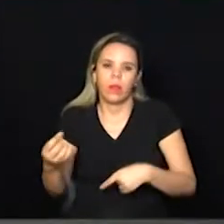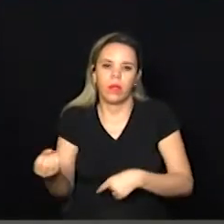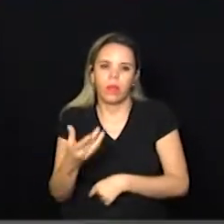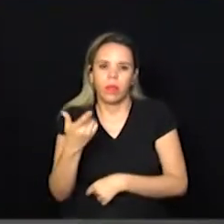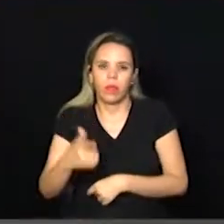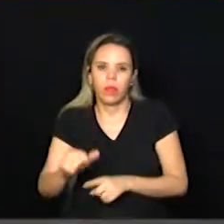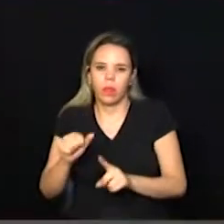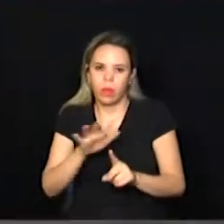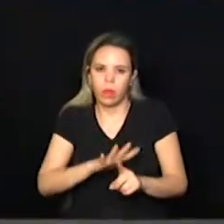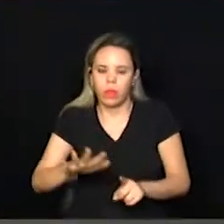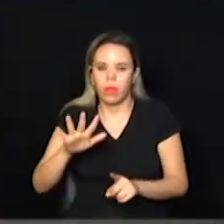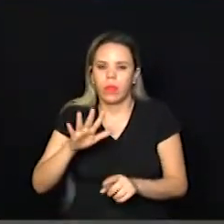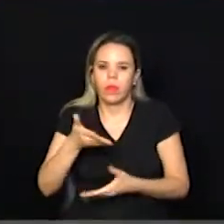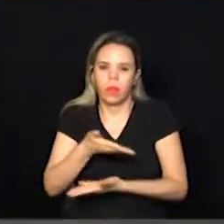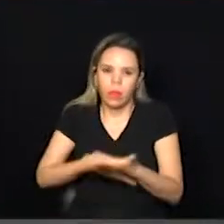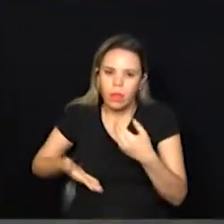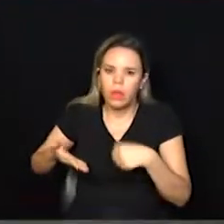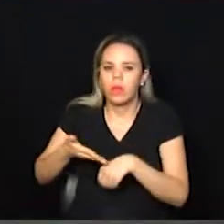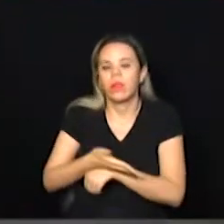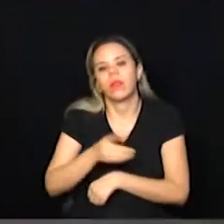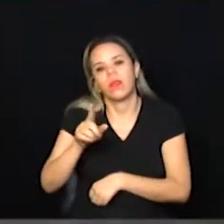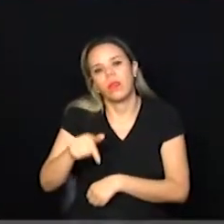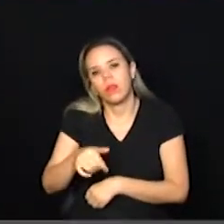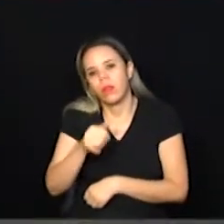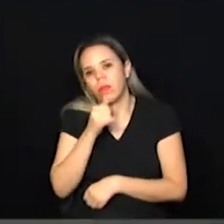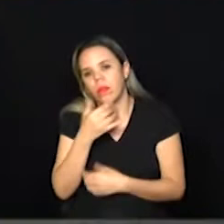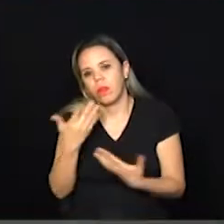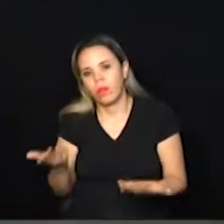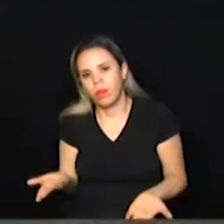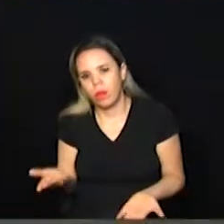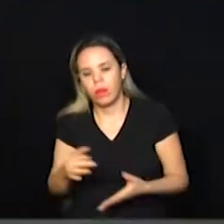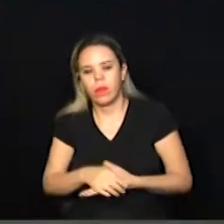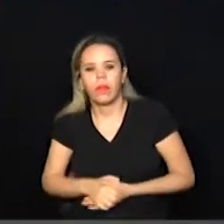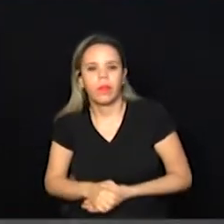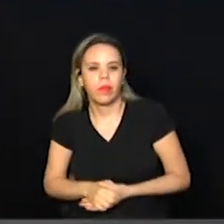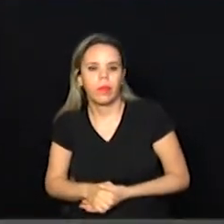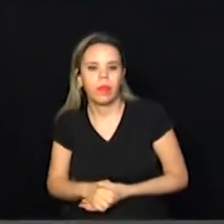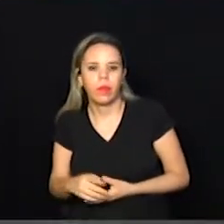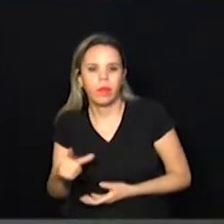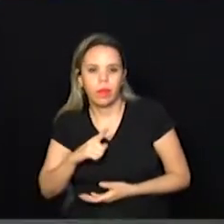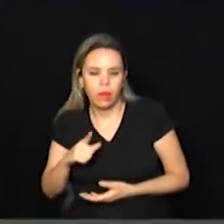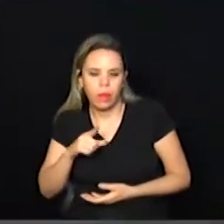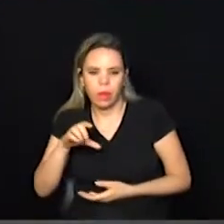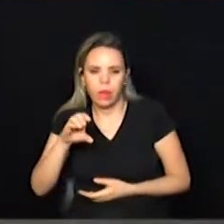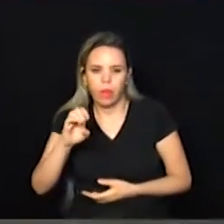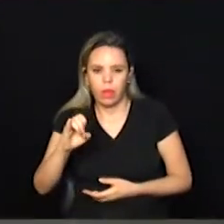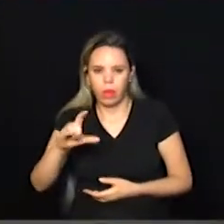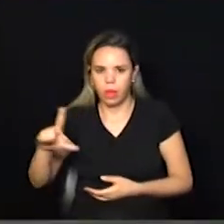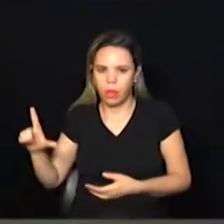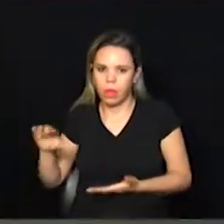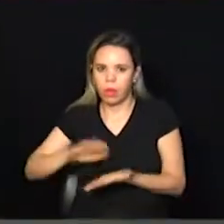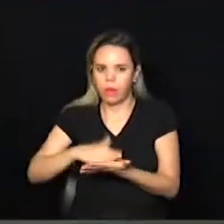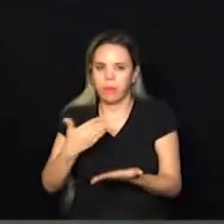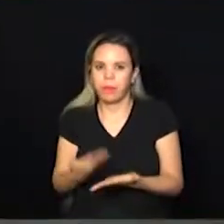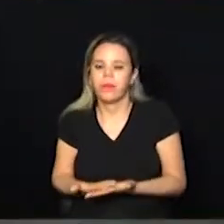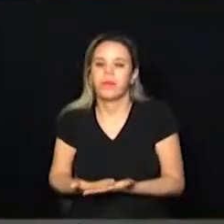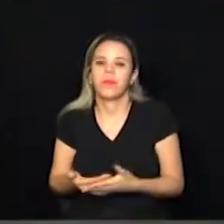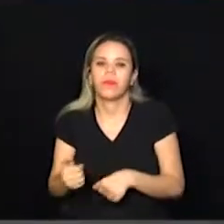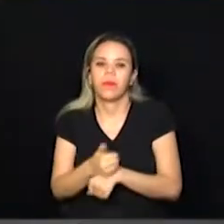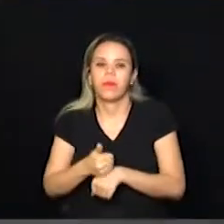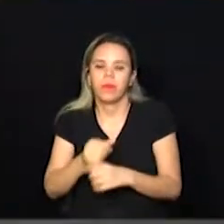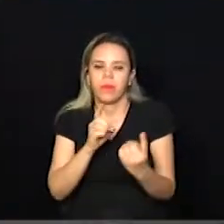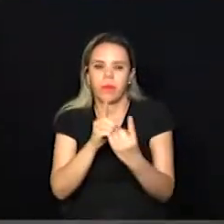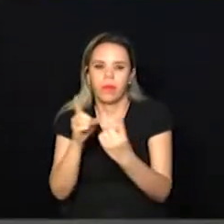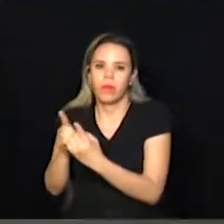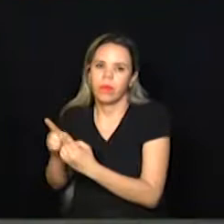que a sociedade se envolva. Então, por exemplo, eu tenho a CIL, que é a Central de Intérpretes de Libra, que faz o